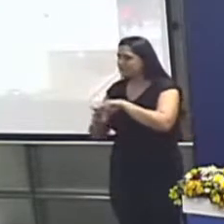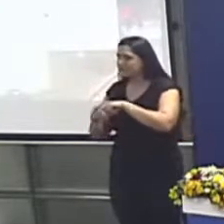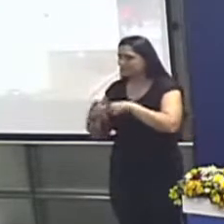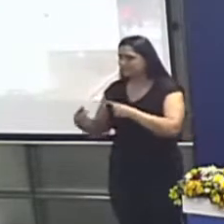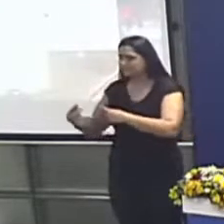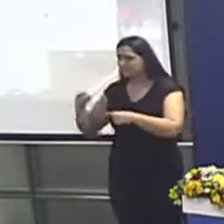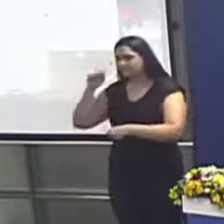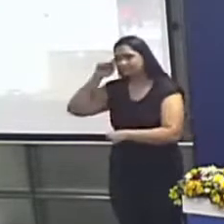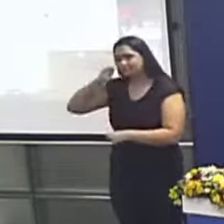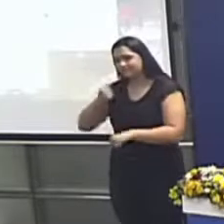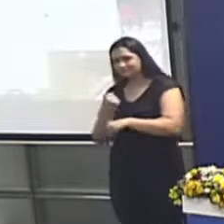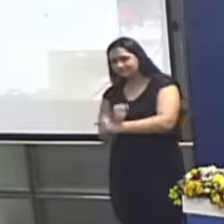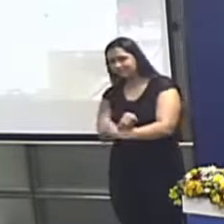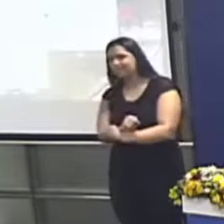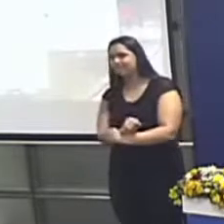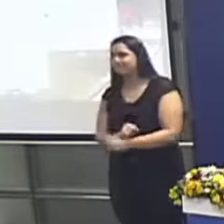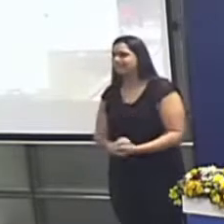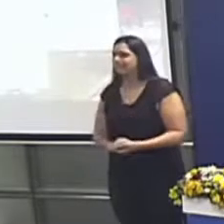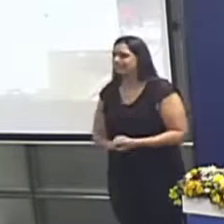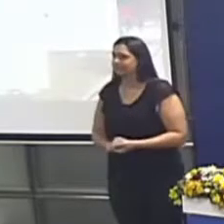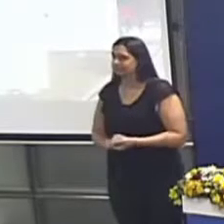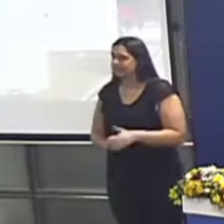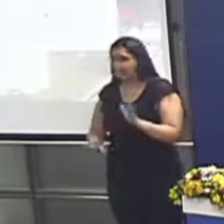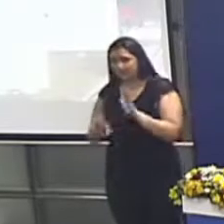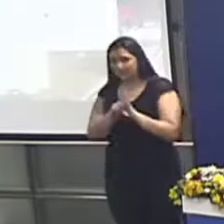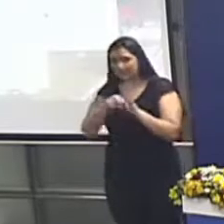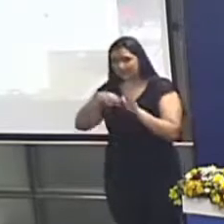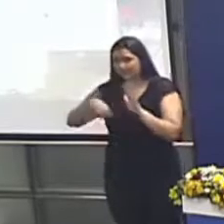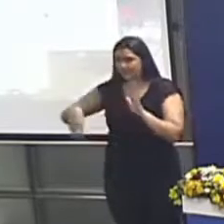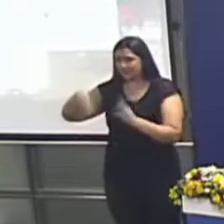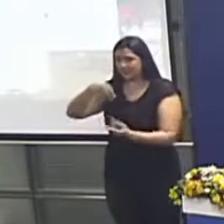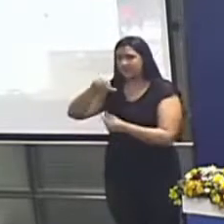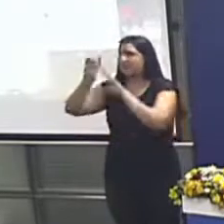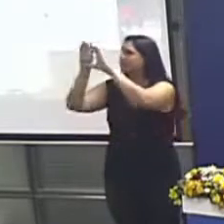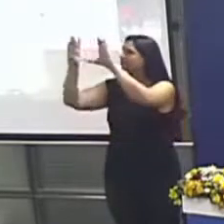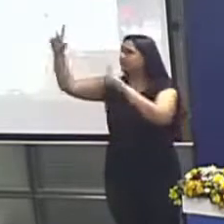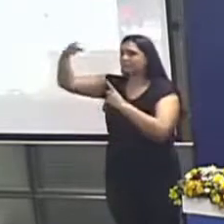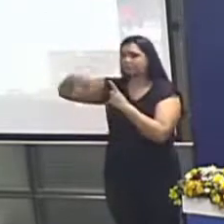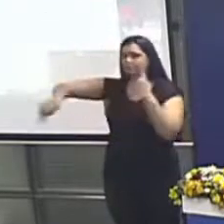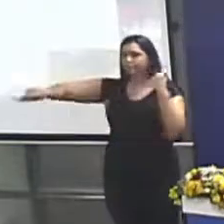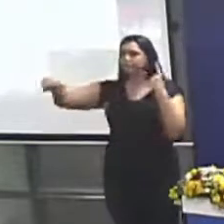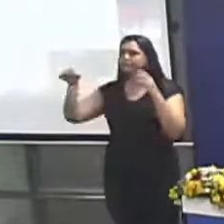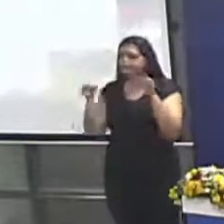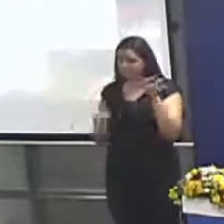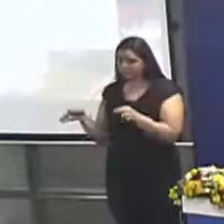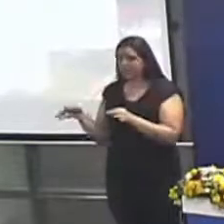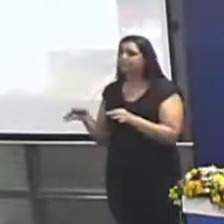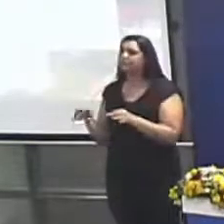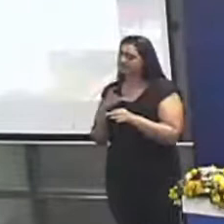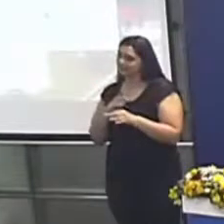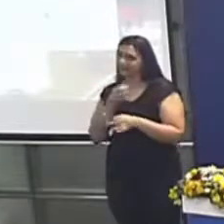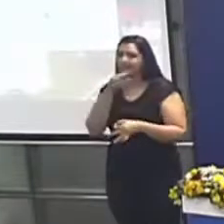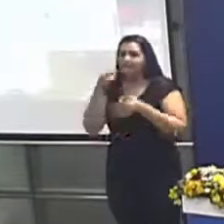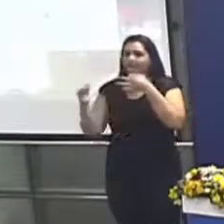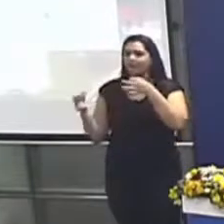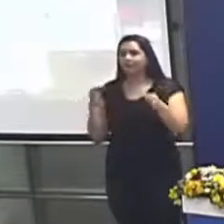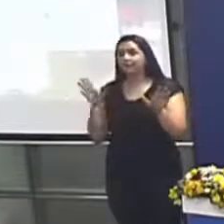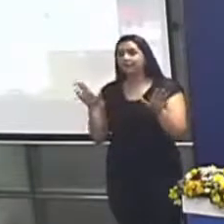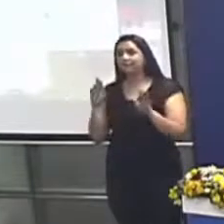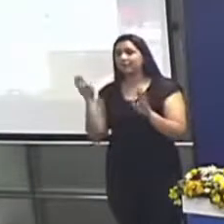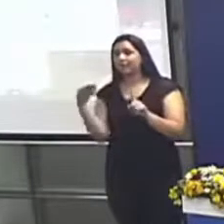político, preto, torturado. As leis da terra não são as leis do céu. A justiça tem lado, veja a cor do